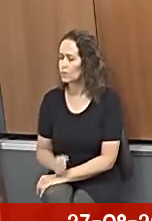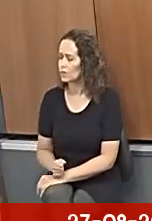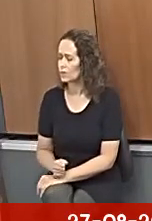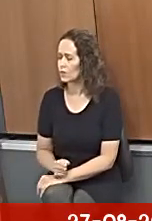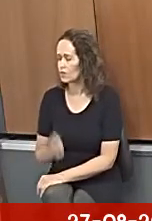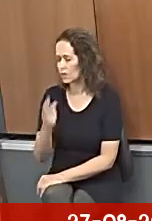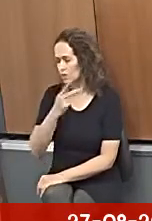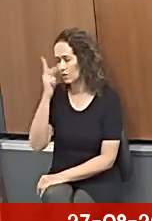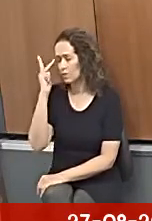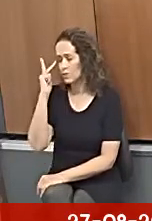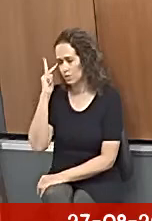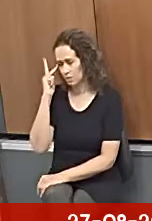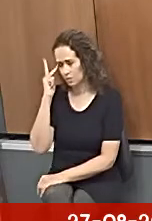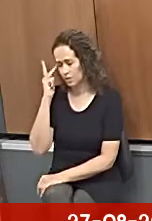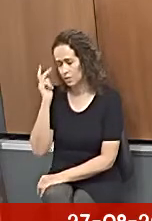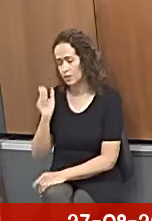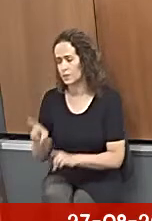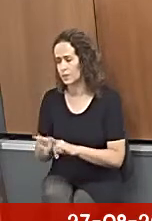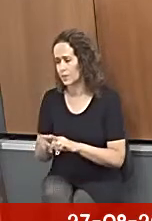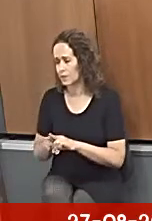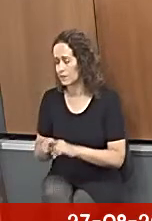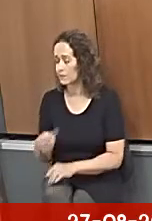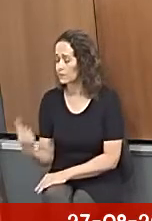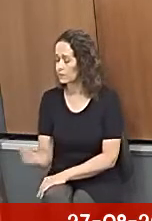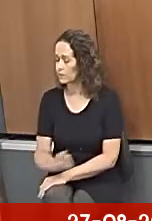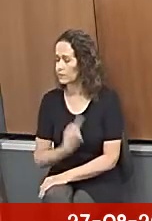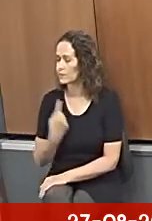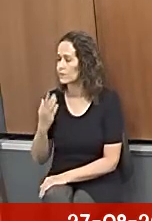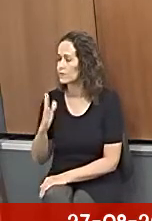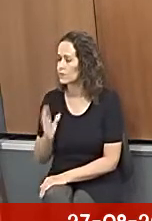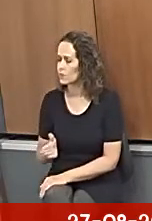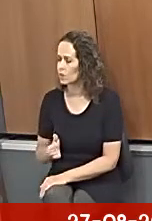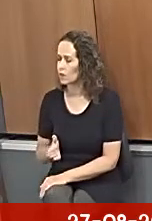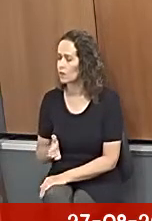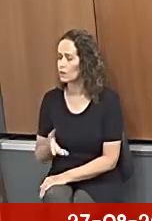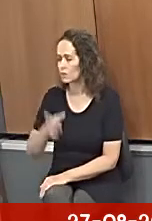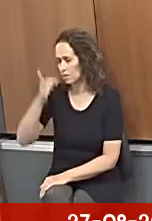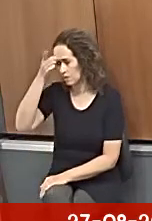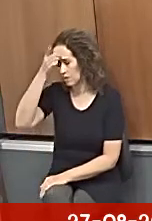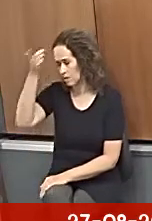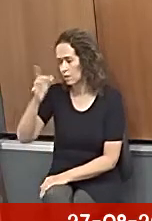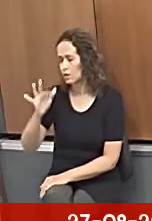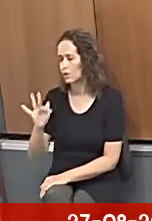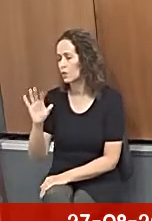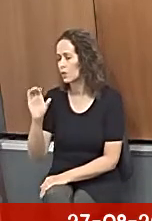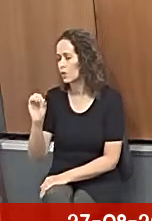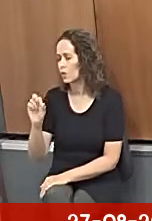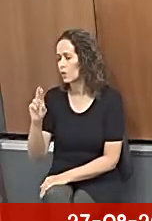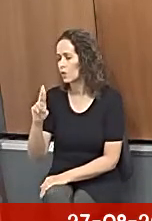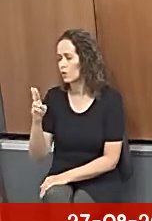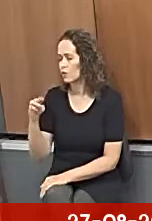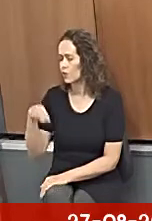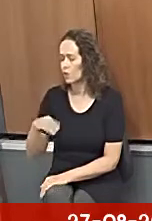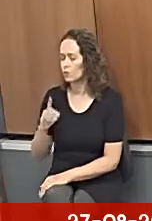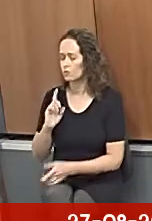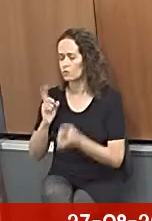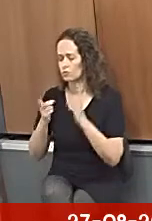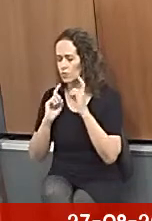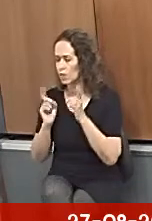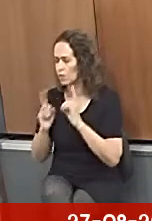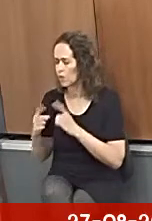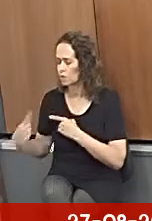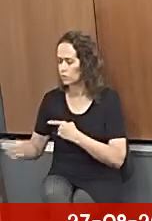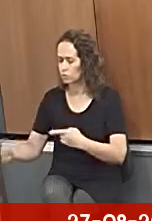casos a gente está caminhando para a criação de um fórum permanente de discussões e ações em coordenado pela defensoria pelo